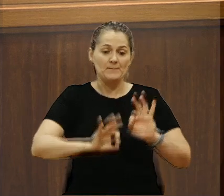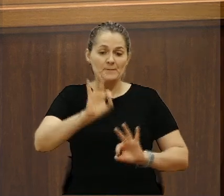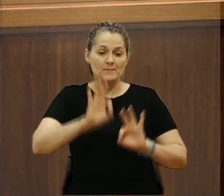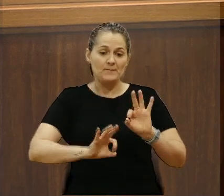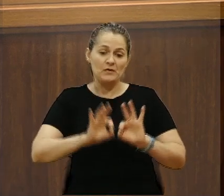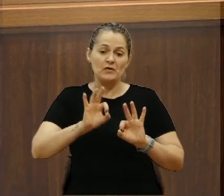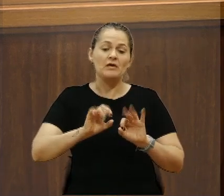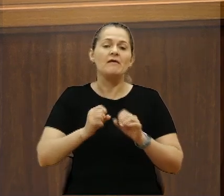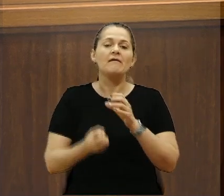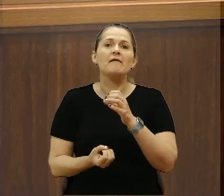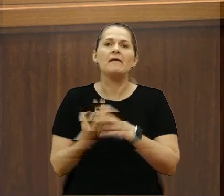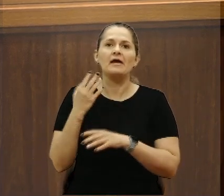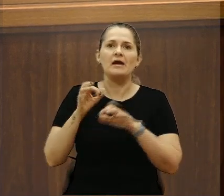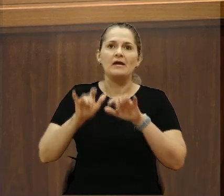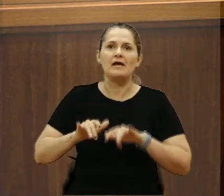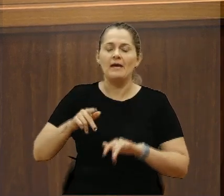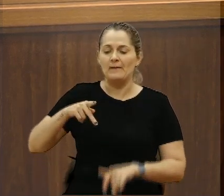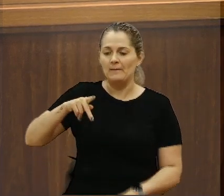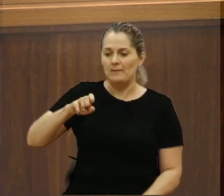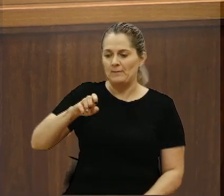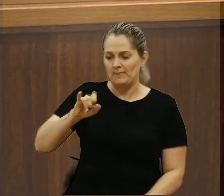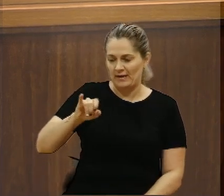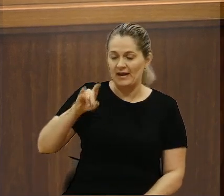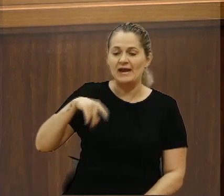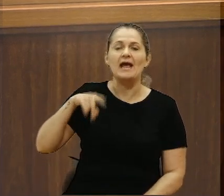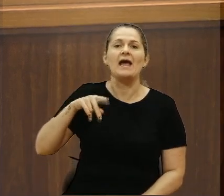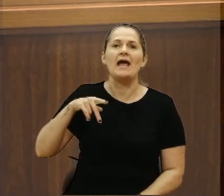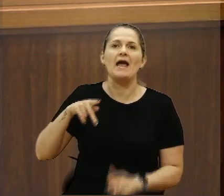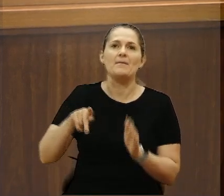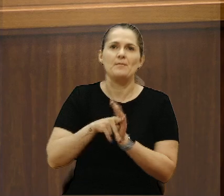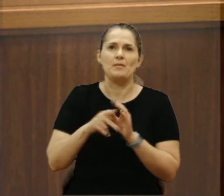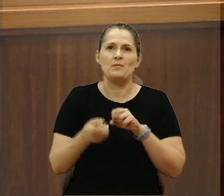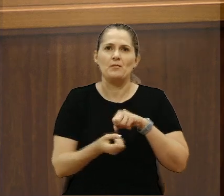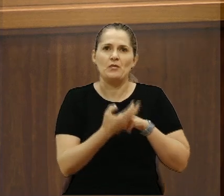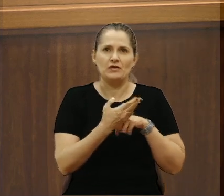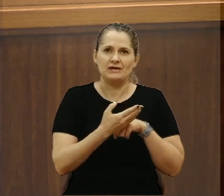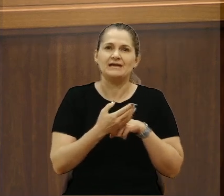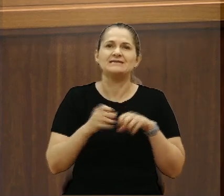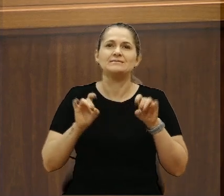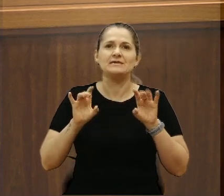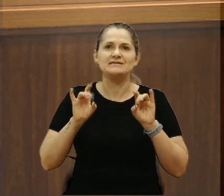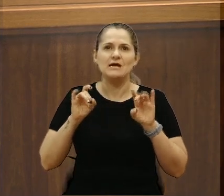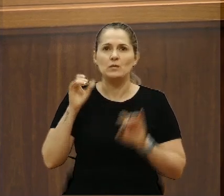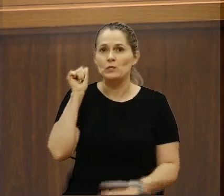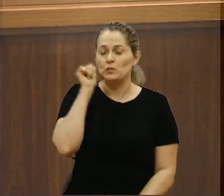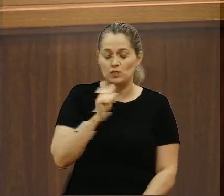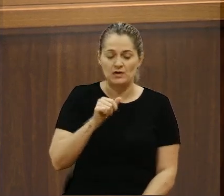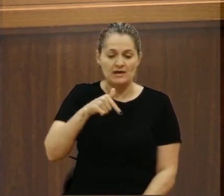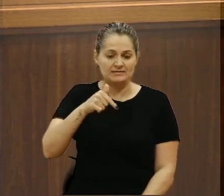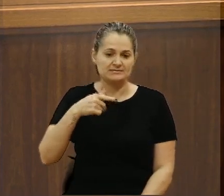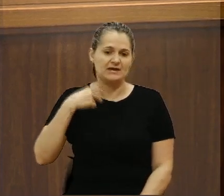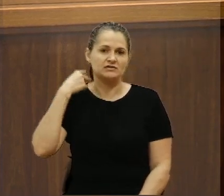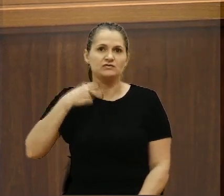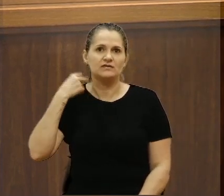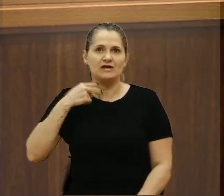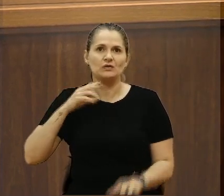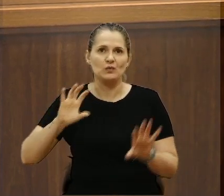pela Procuradoria Especial da Mulher, pelas 7 vereadoras que compõem a PEN. Então,